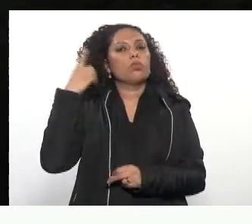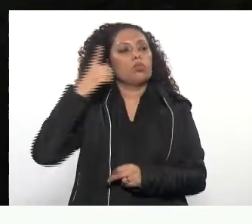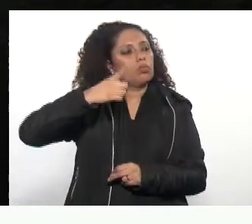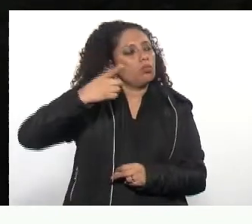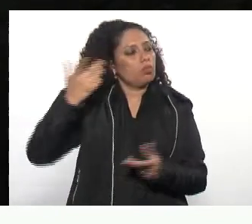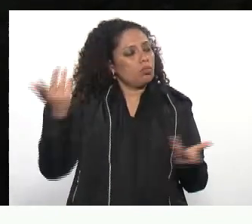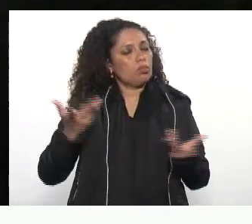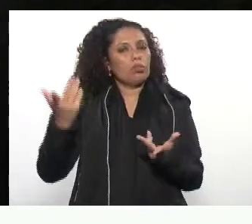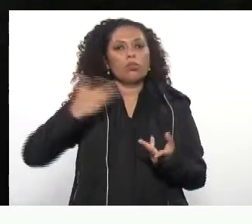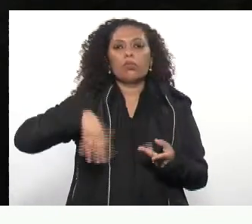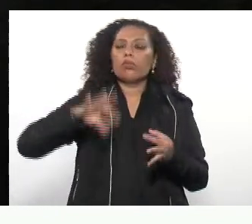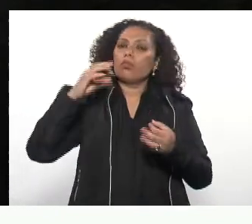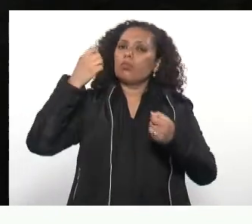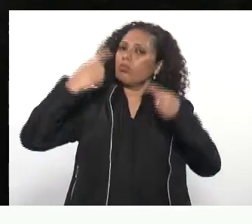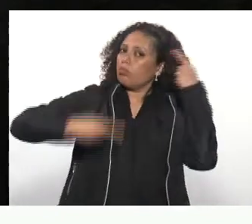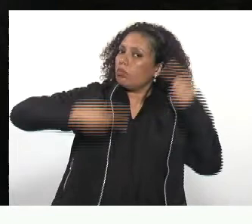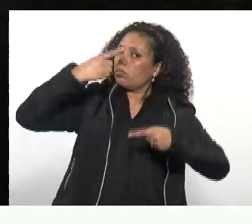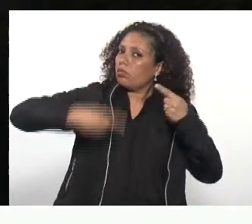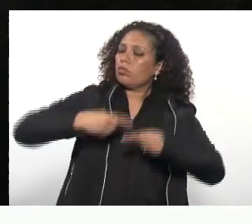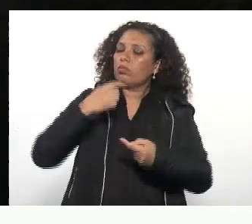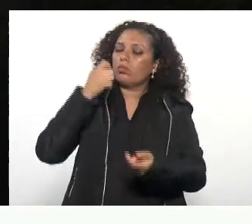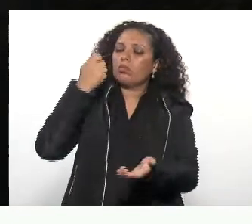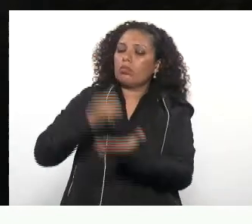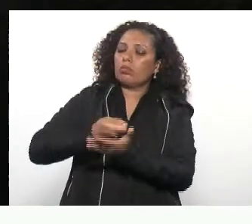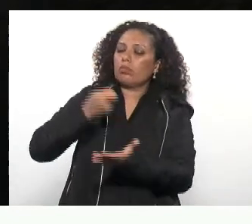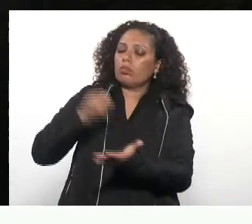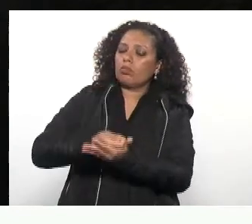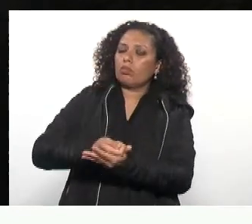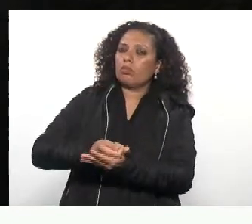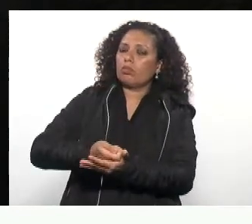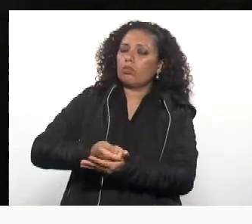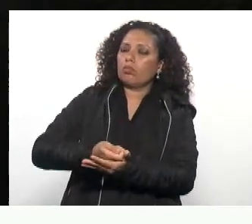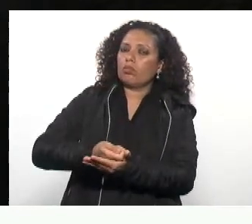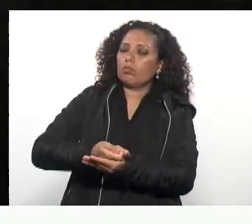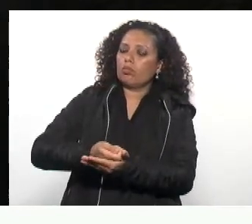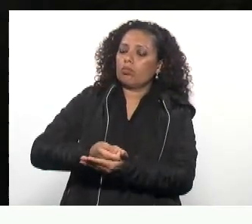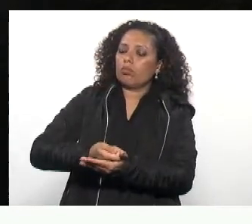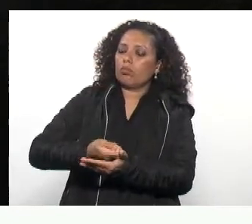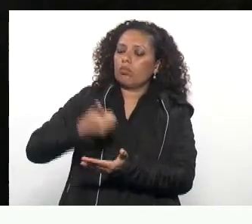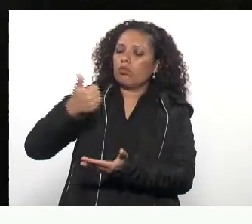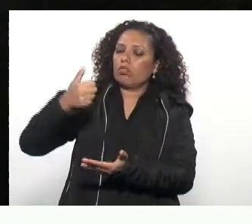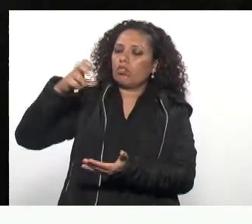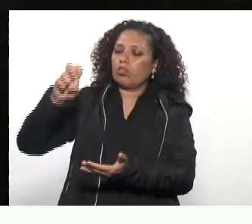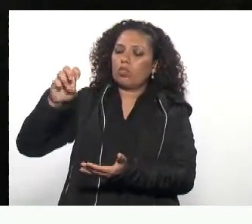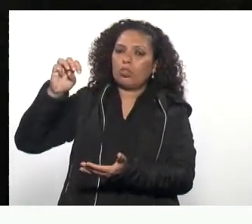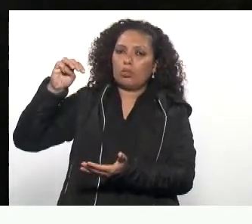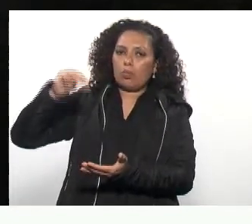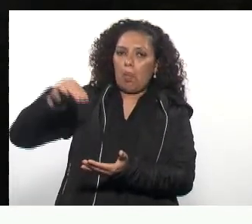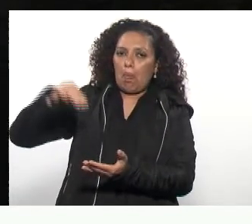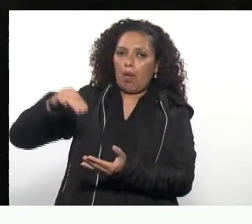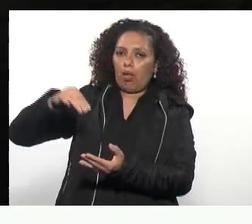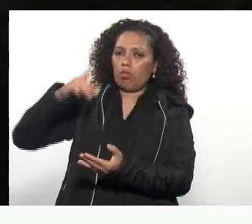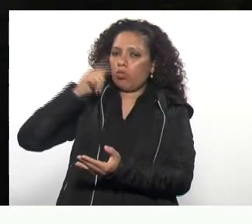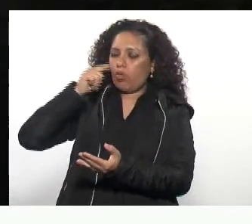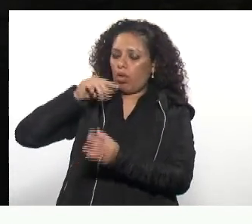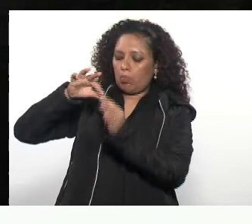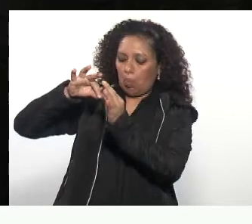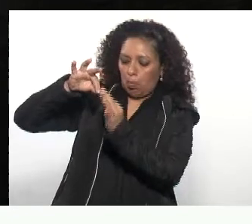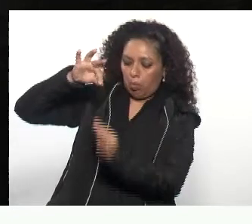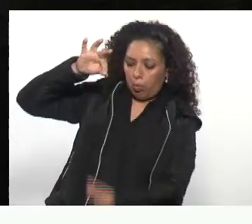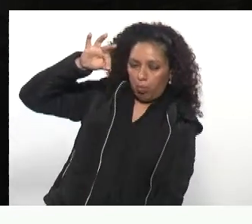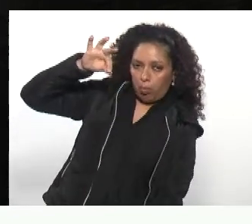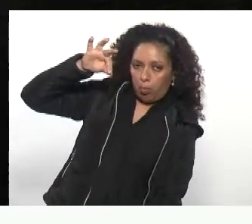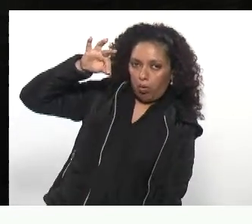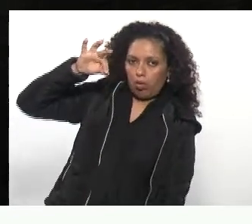está discutindo aqui a questão da cobrança por consumo mínimo de 15 metros quadrados em relação à SEDAI,